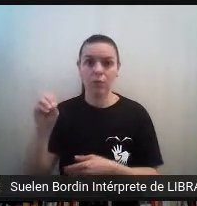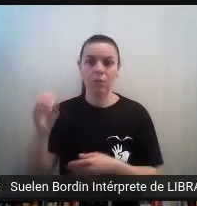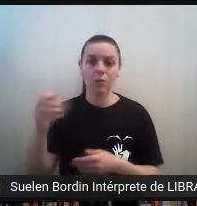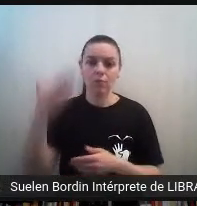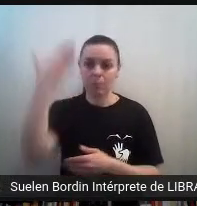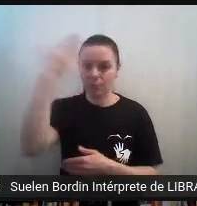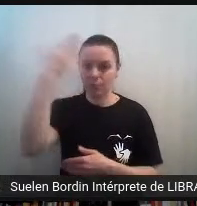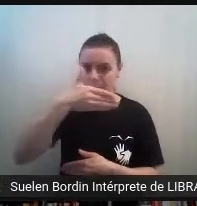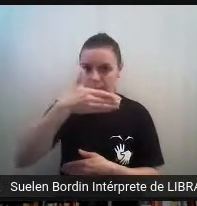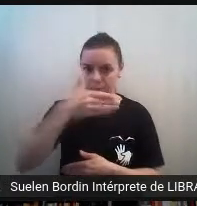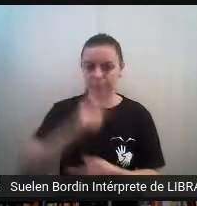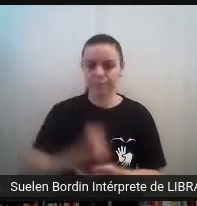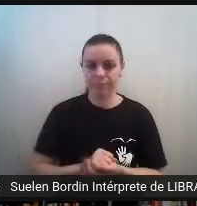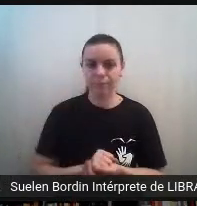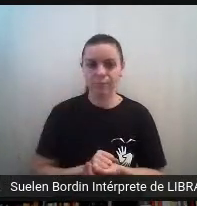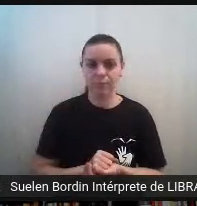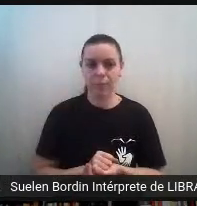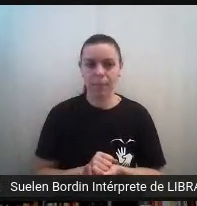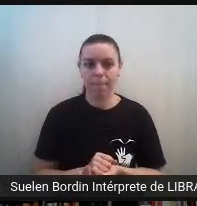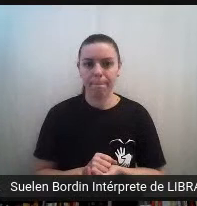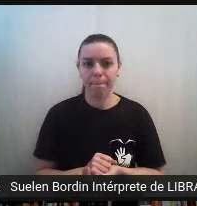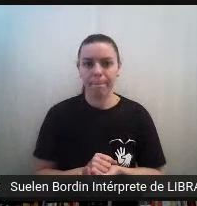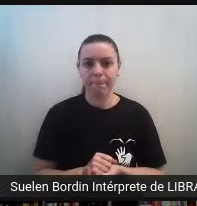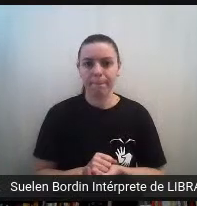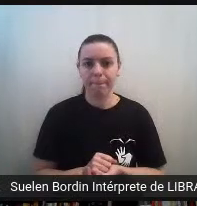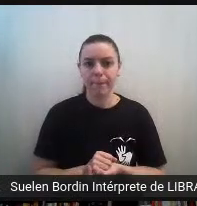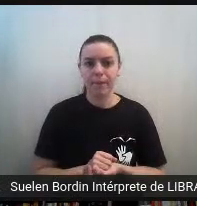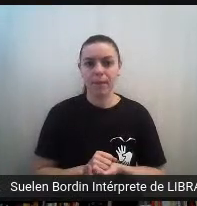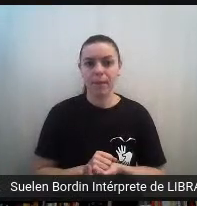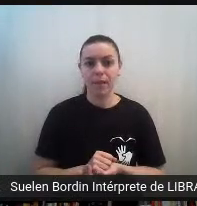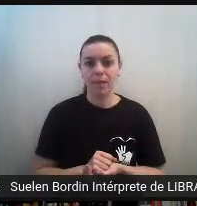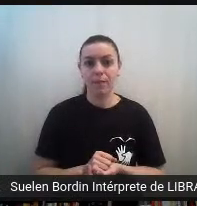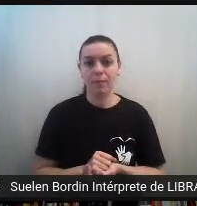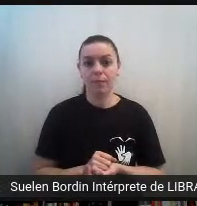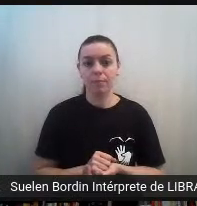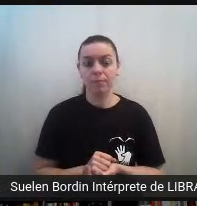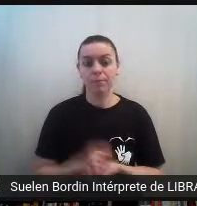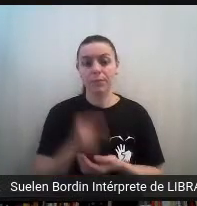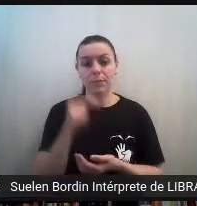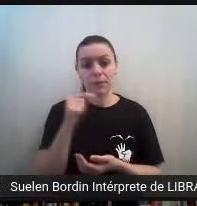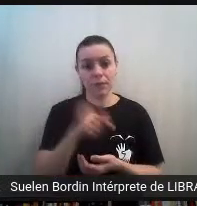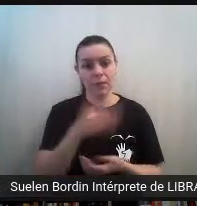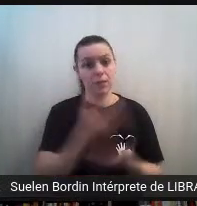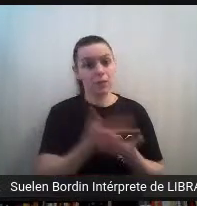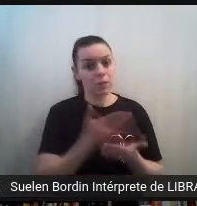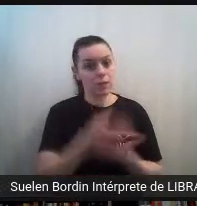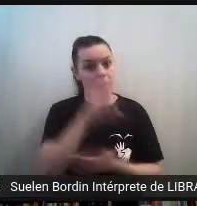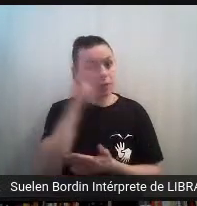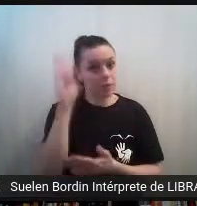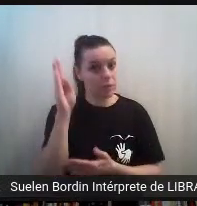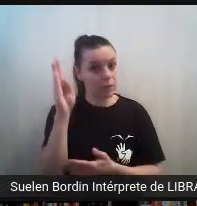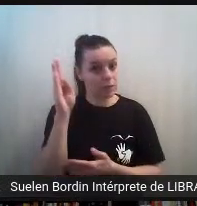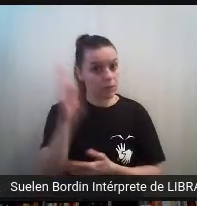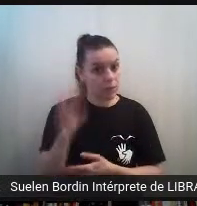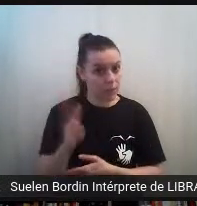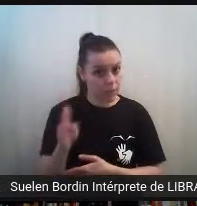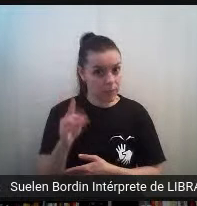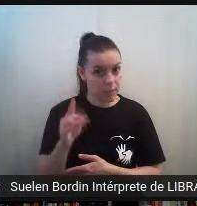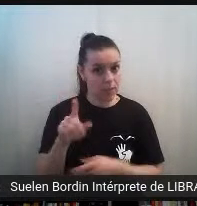de... E você ter estudado no Brasil, ter estudado nos Estados Unidos, você sentiu muita diferença